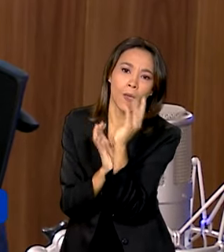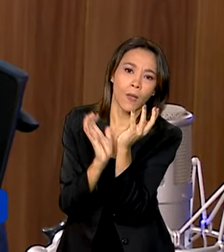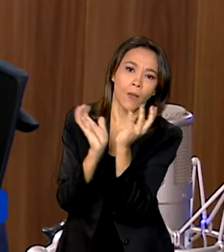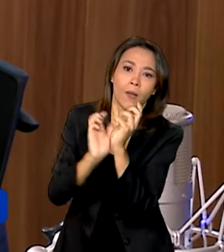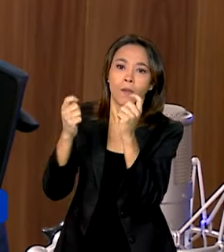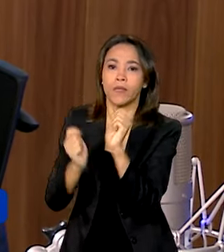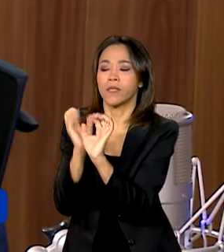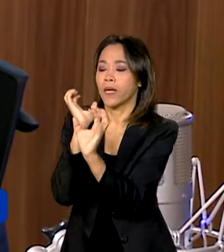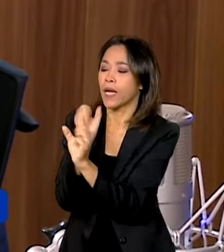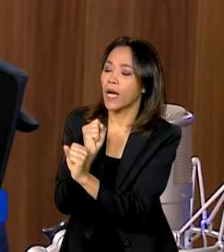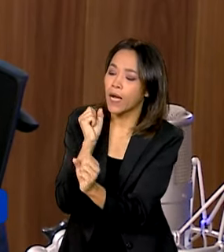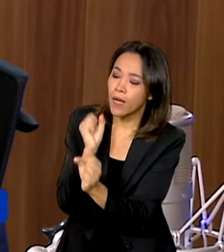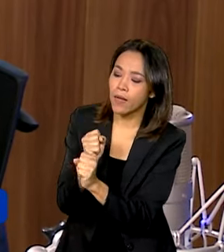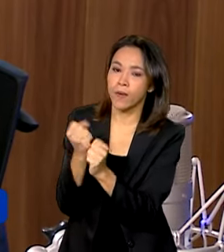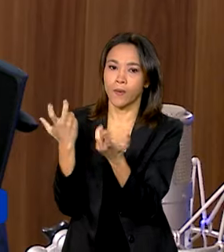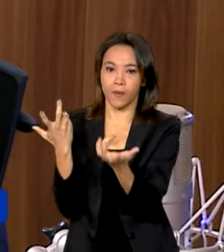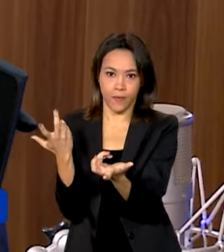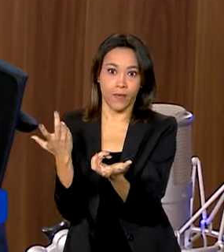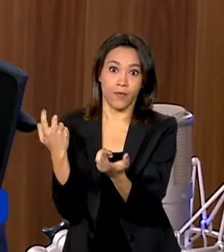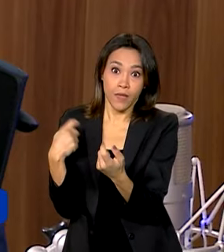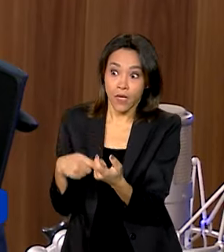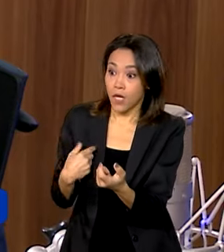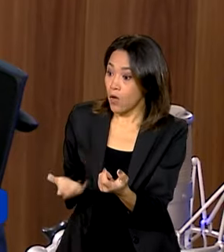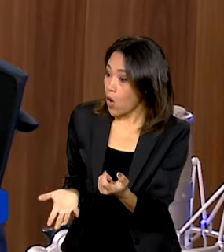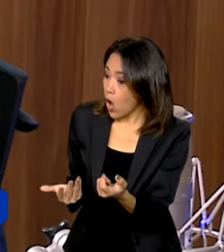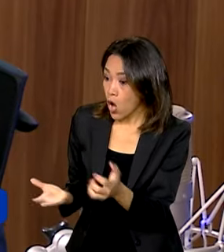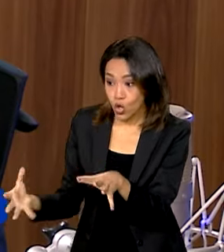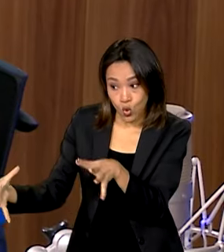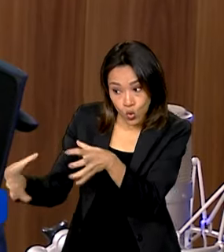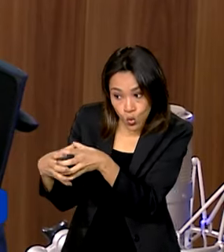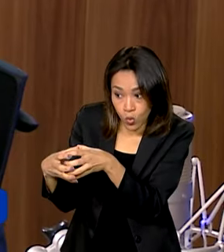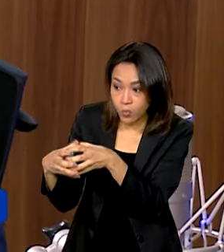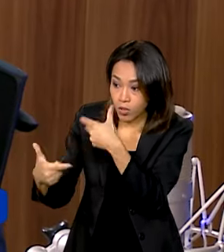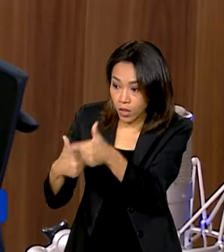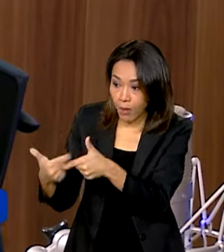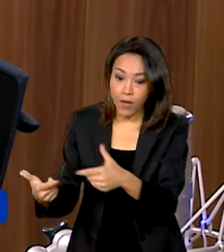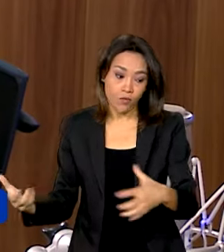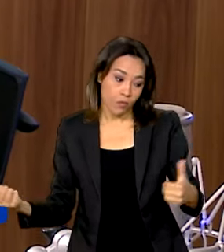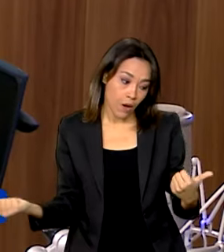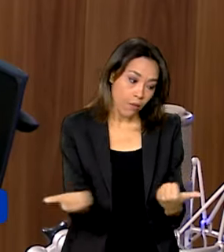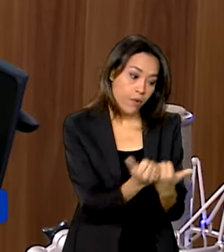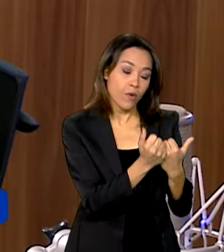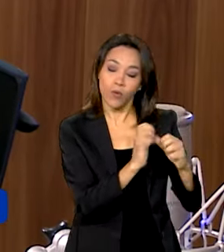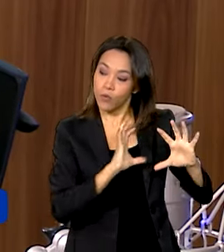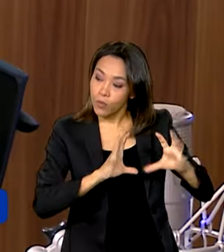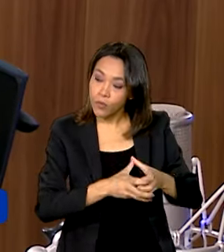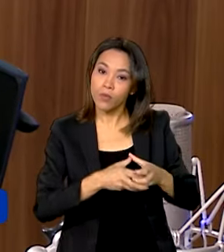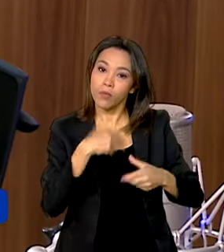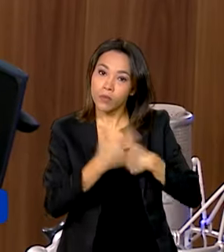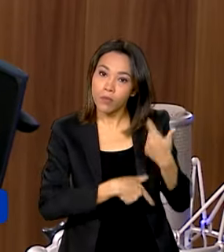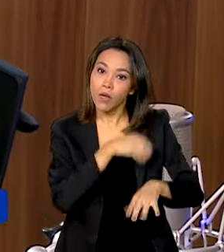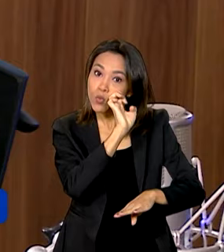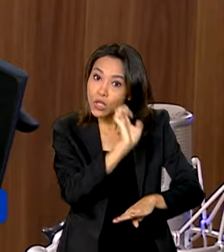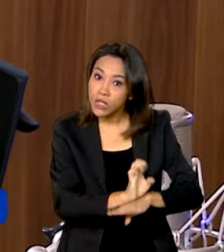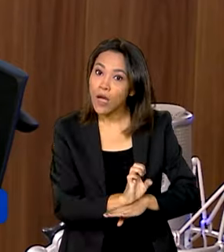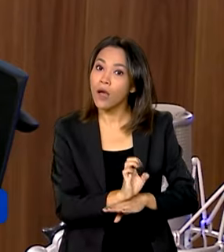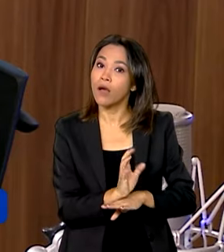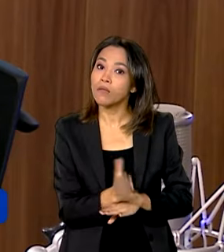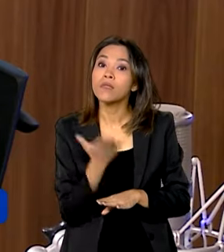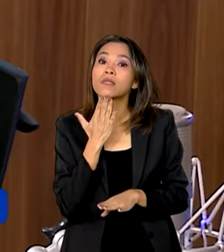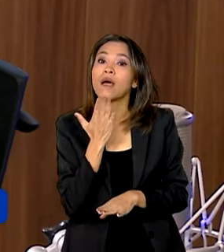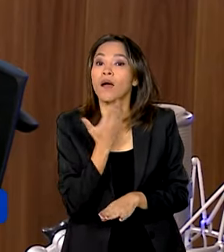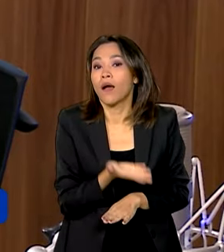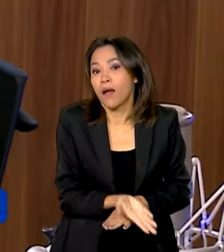faço sempre a recomendação que as nossas equipes trabalhem junto com as equipes do Governo do Estado e dos Municípios mas às vezes tem